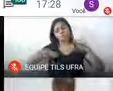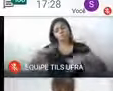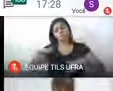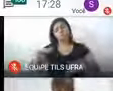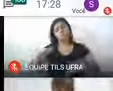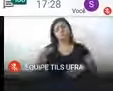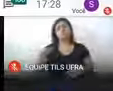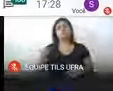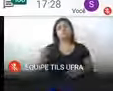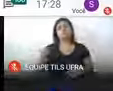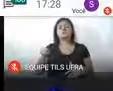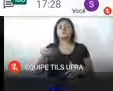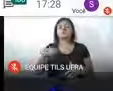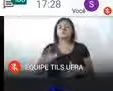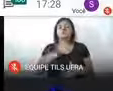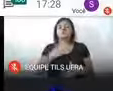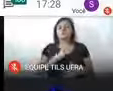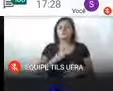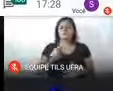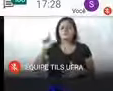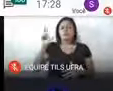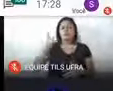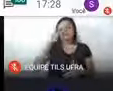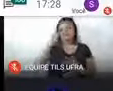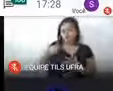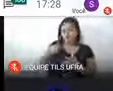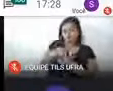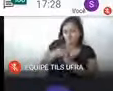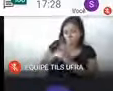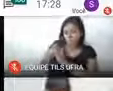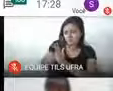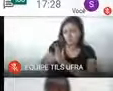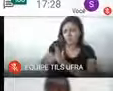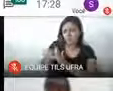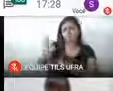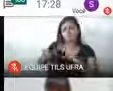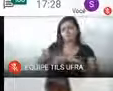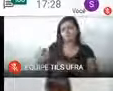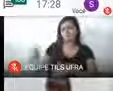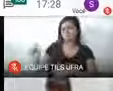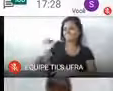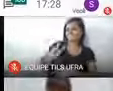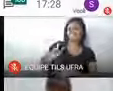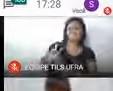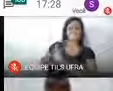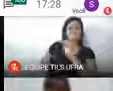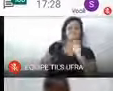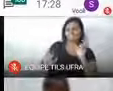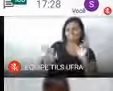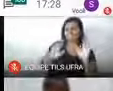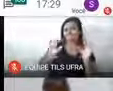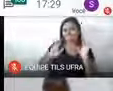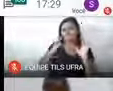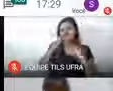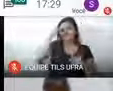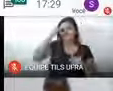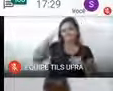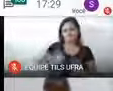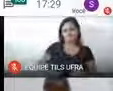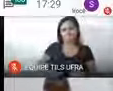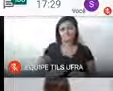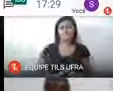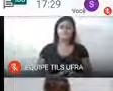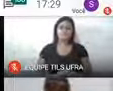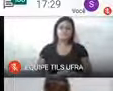colaborador, ele muitas vezes não quer dar, ele hesita em dar a resposta requerida. Né? Então, por exemplo,